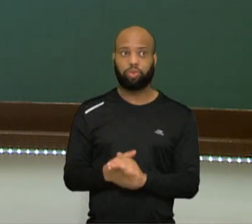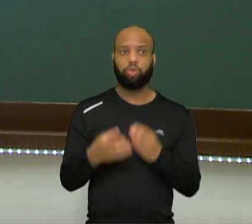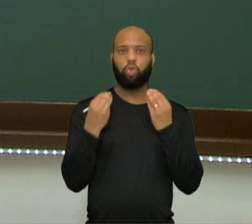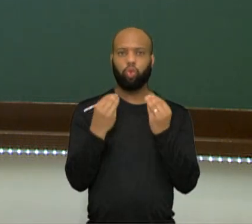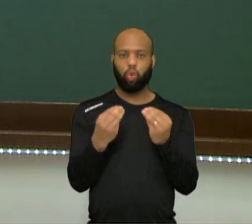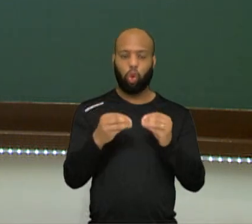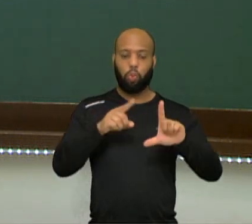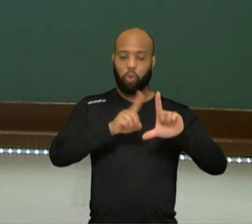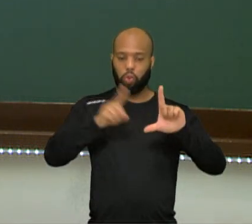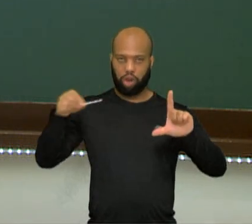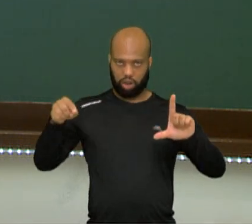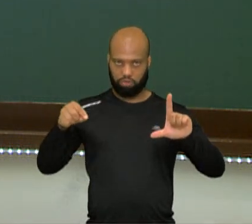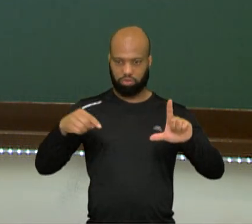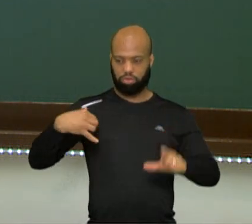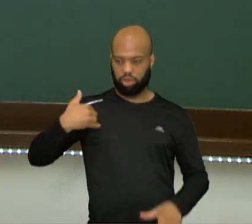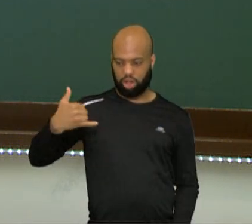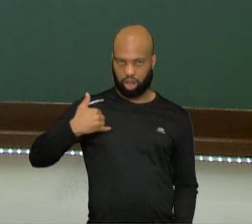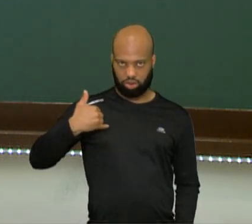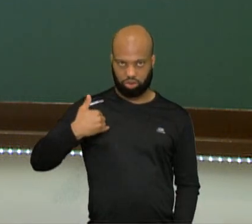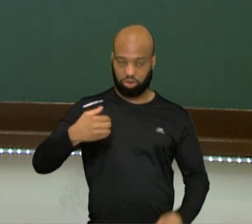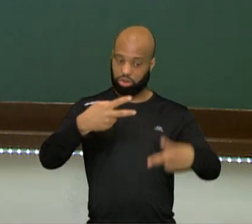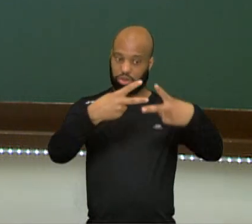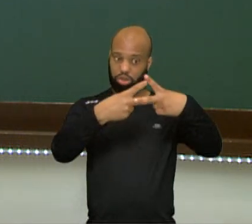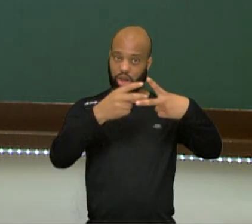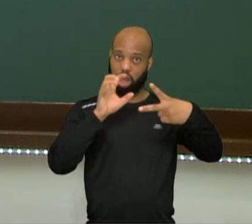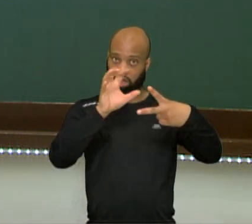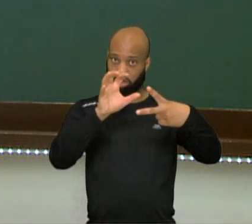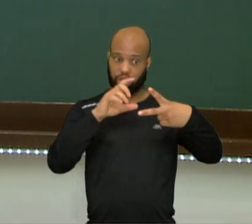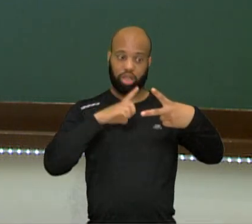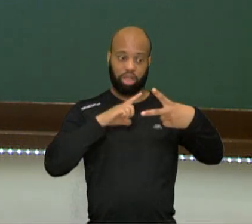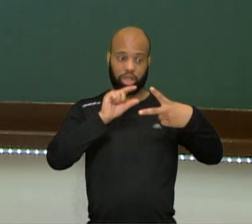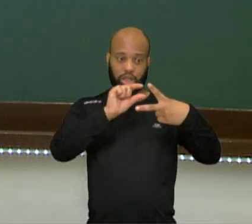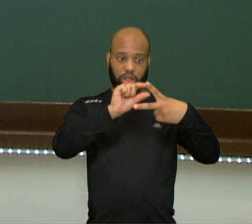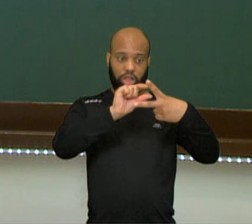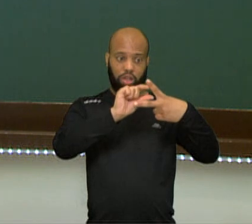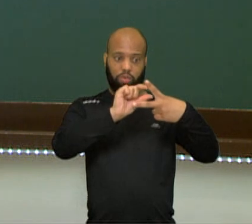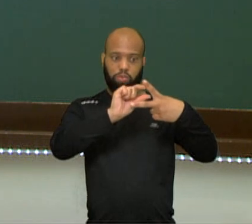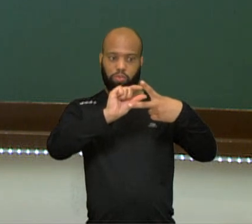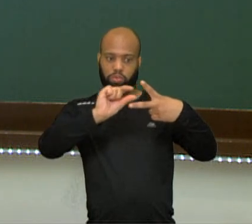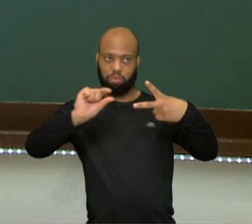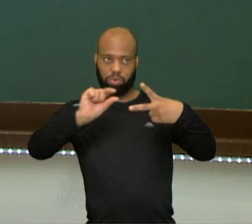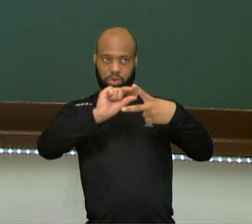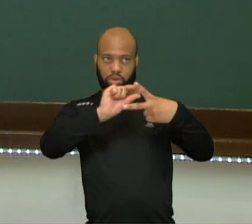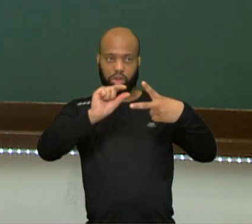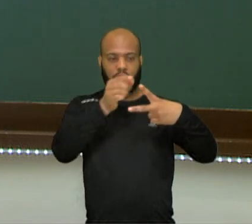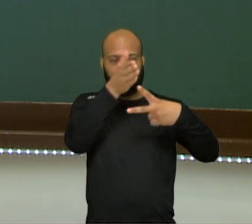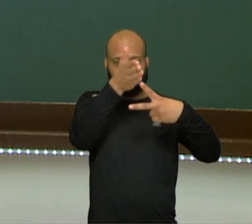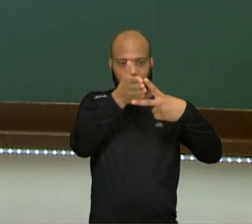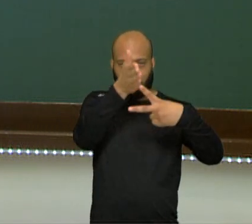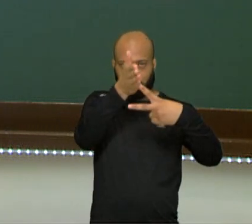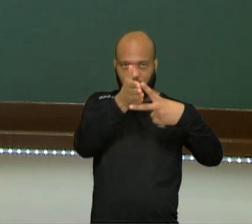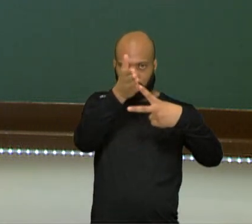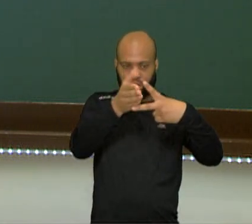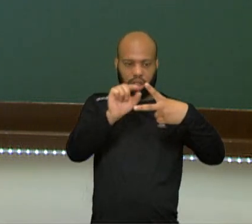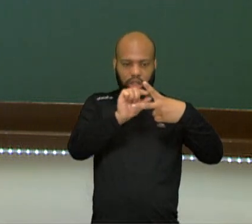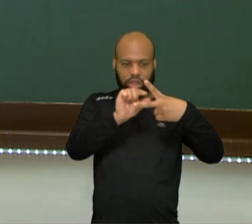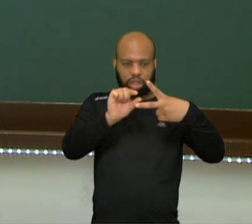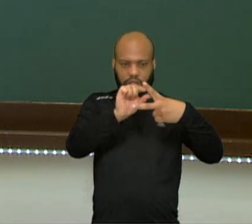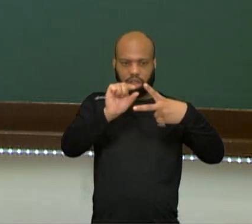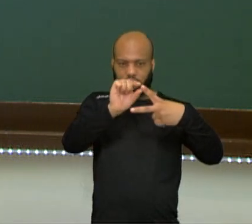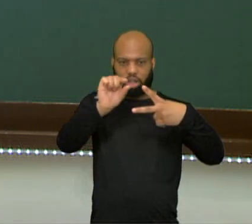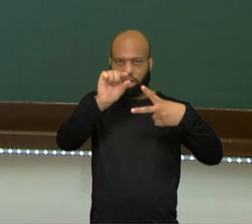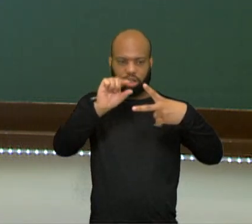é o gráfico da pirâmide etária. Ele está dividido então no centro aqui o estabelecimento das faixas de